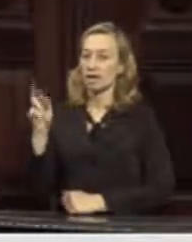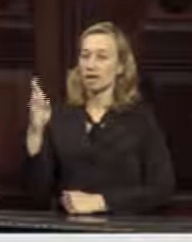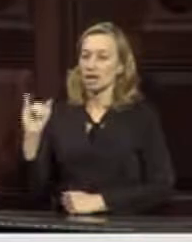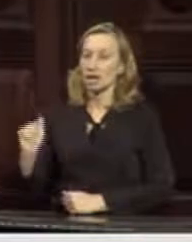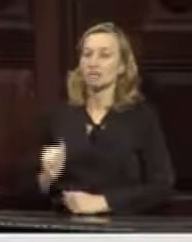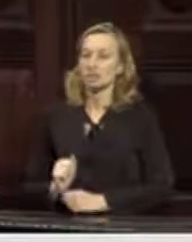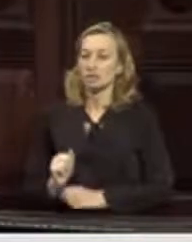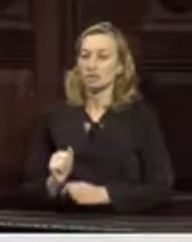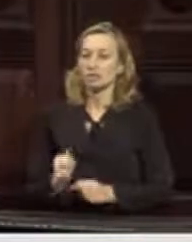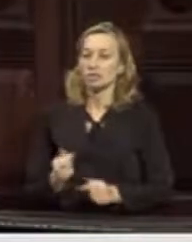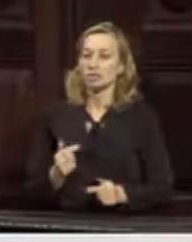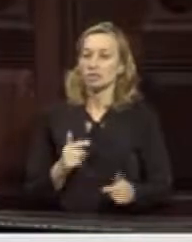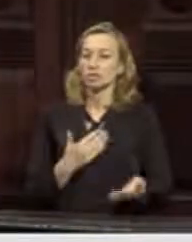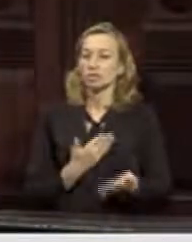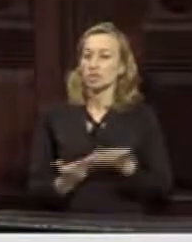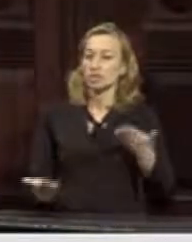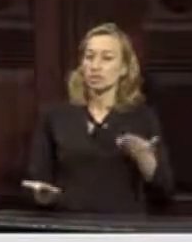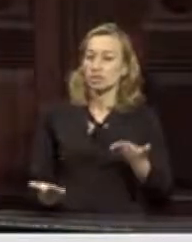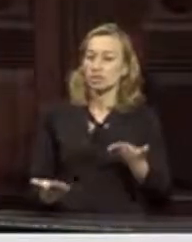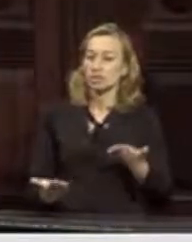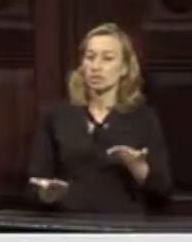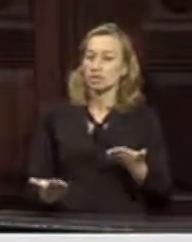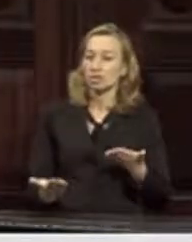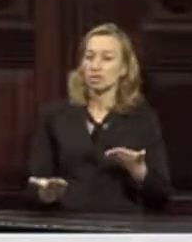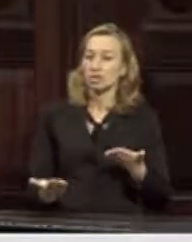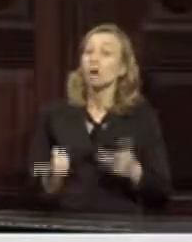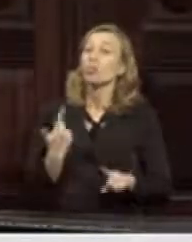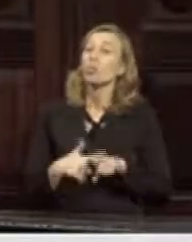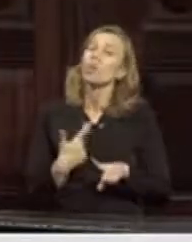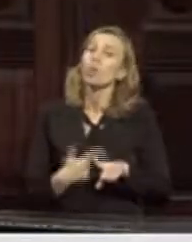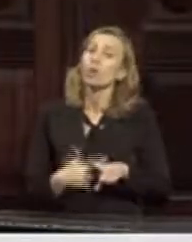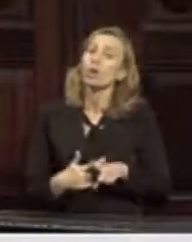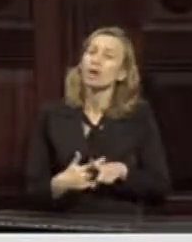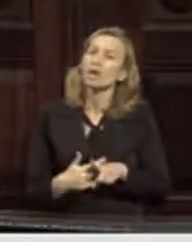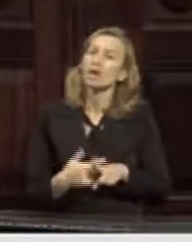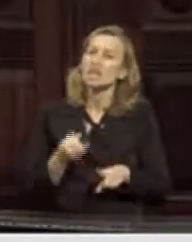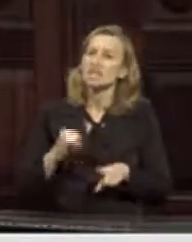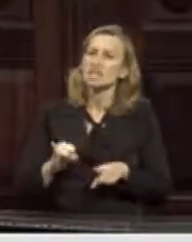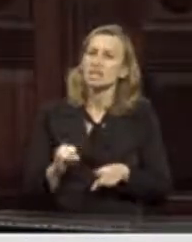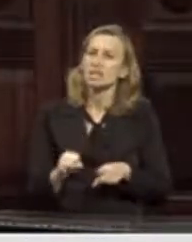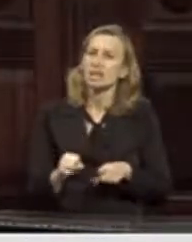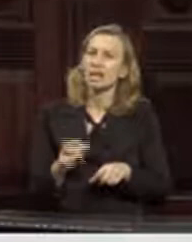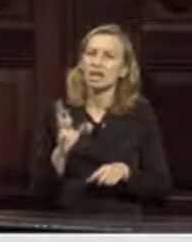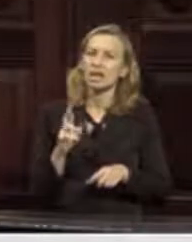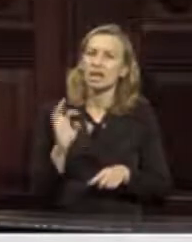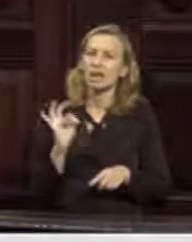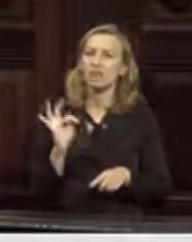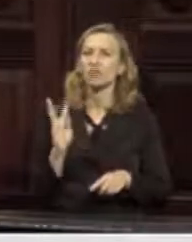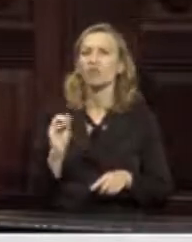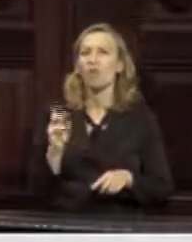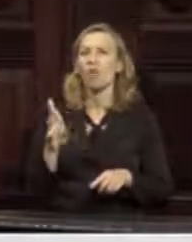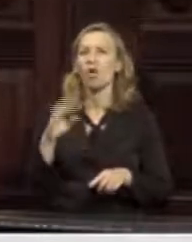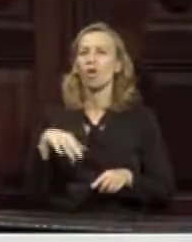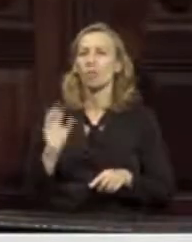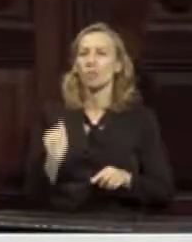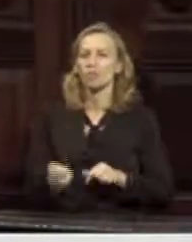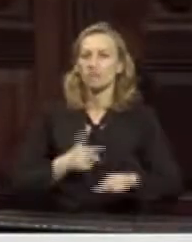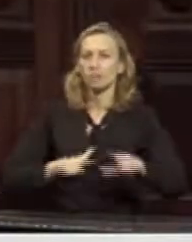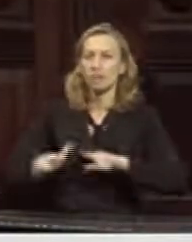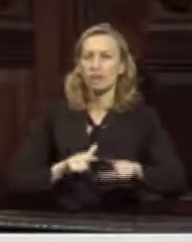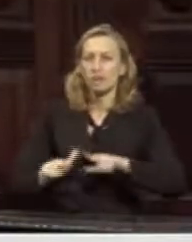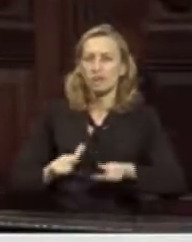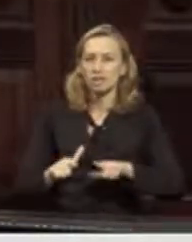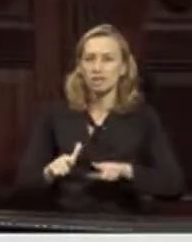reforma previdenciária. Foram derrotados por quê? Se na reforma trabalhista, na terceirização na atividade